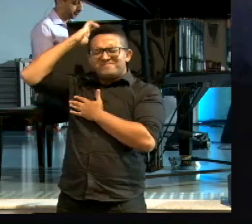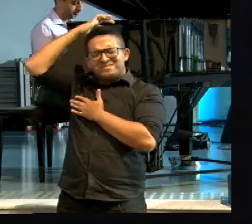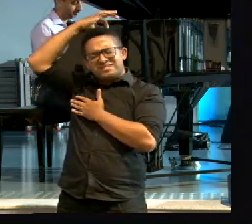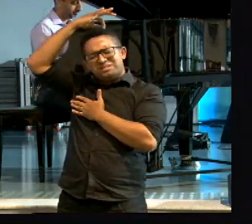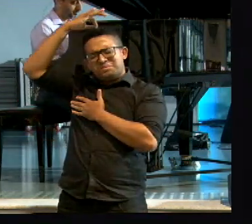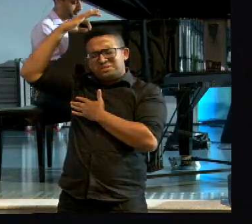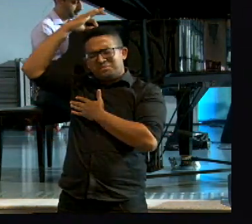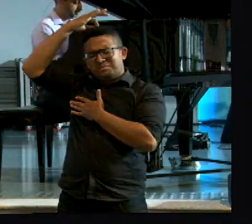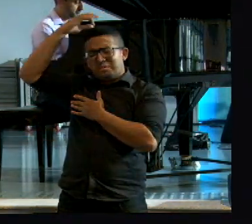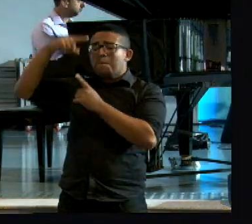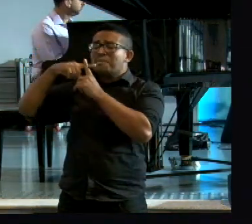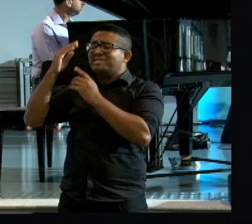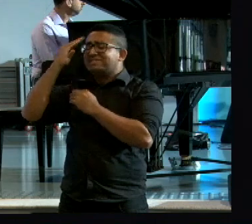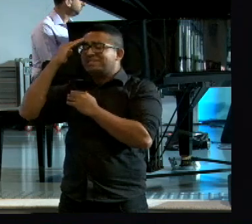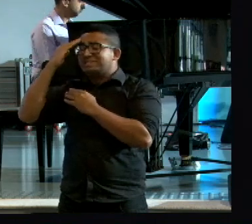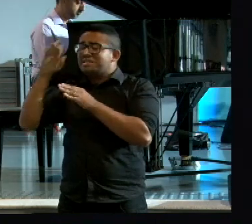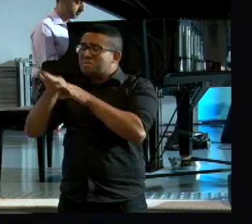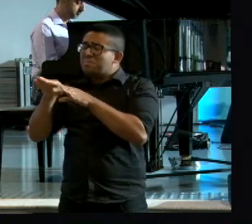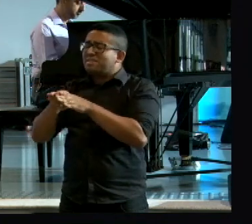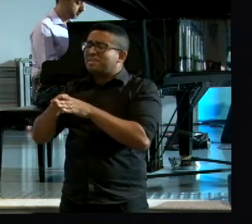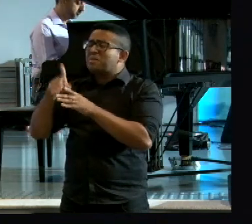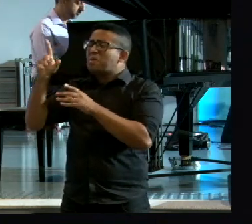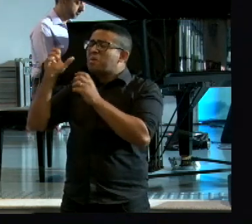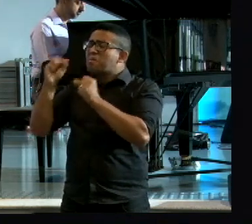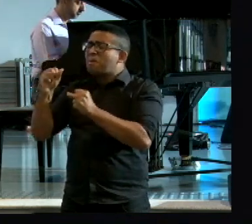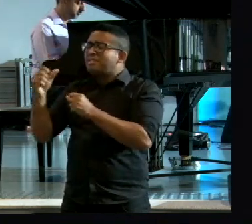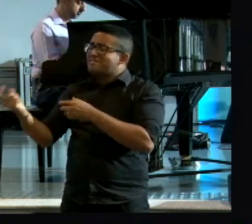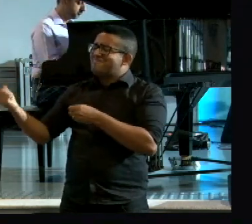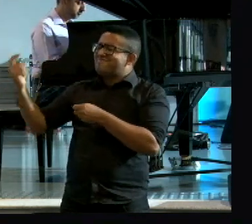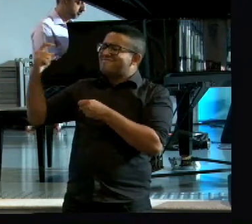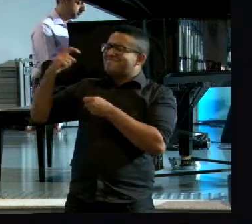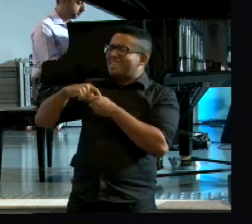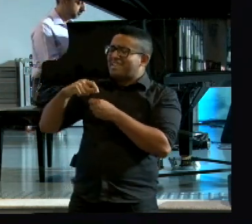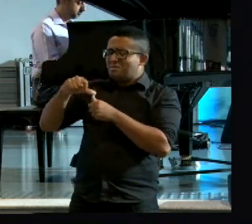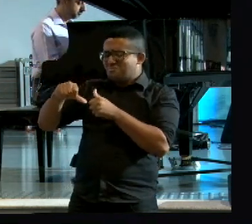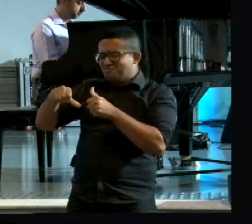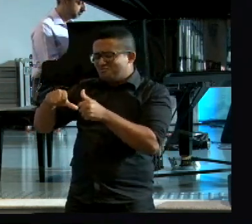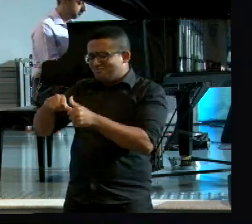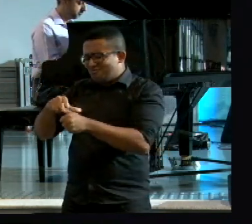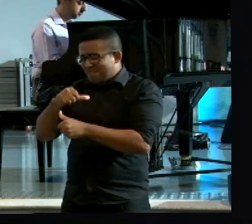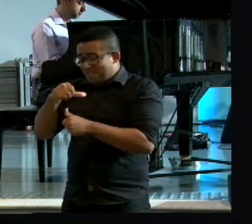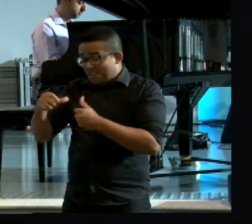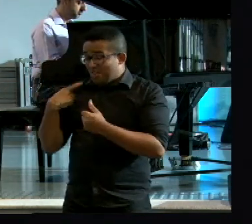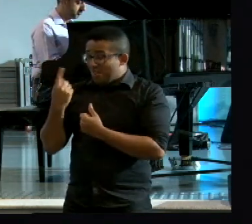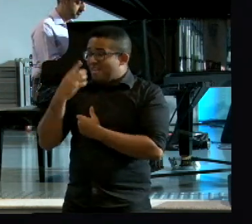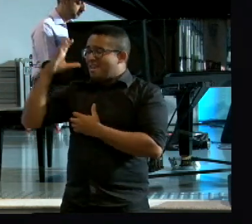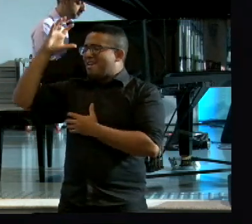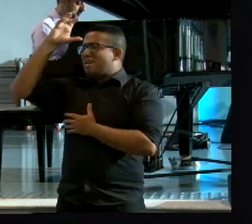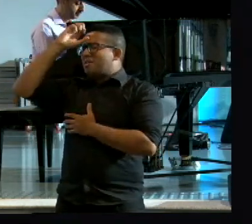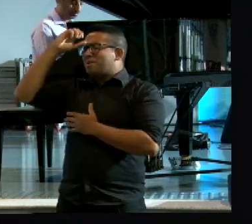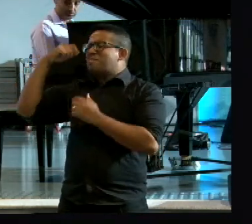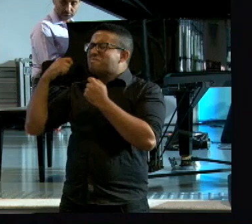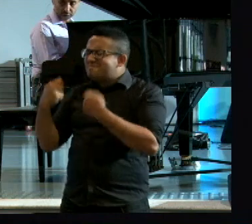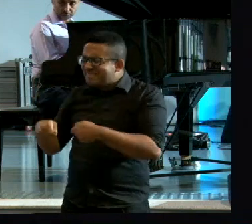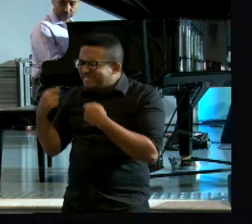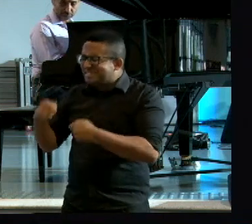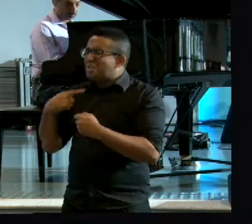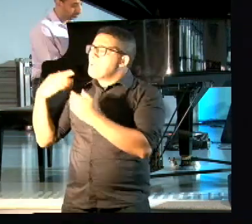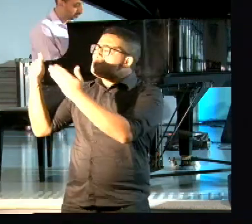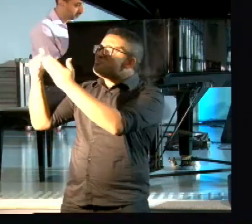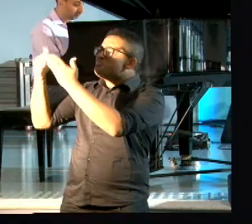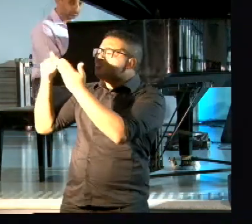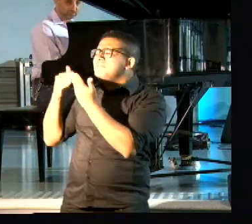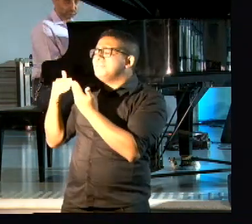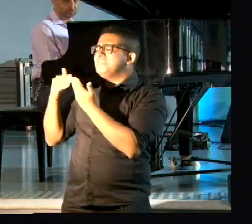não só racional, mas só o Senhor pode trazer aquela aplicação personalizada que cada um de nós necessita. E é por isso que nós clamamos.